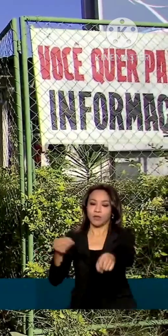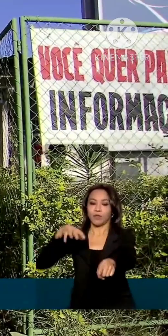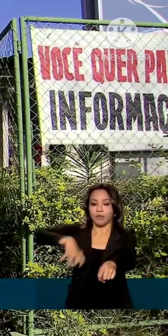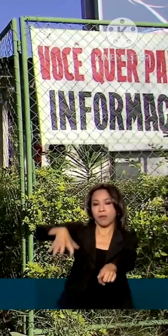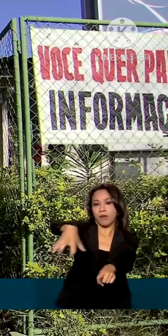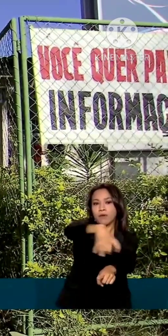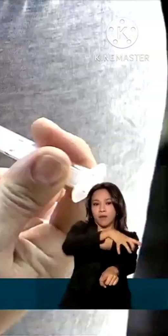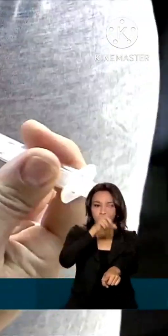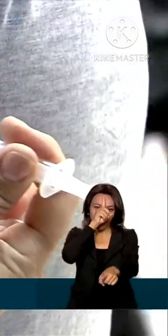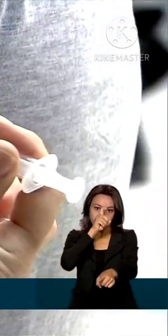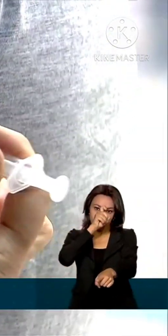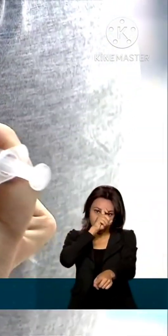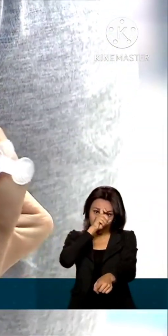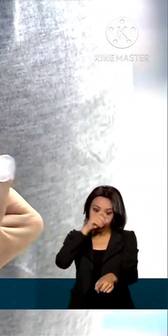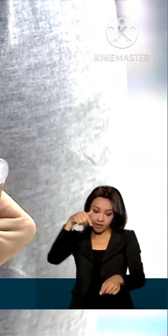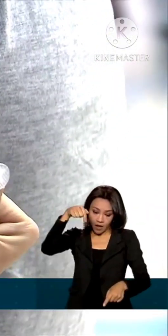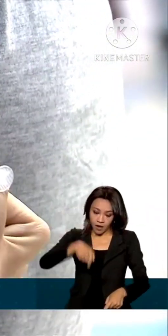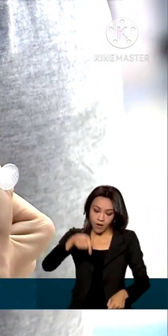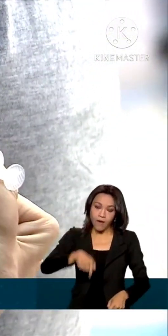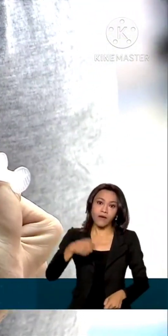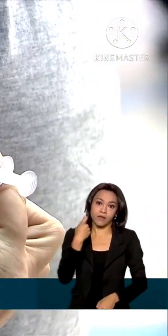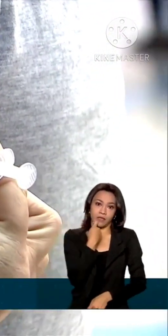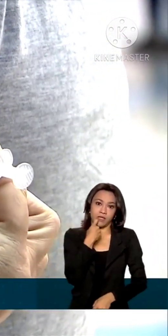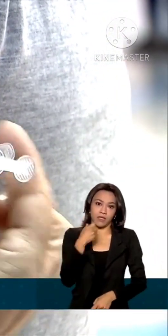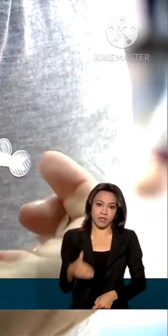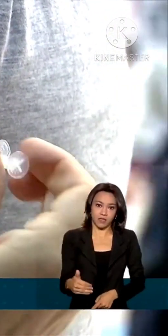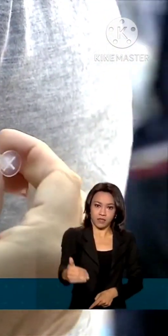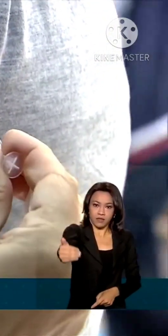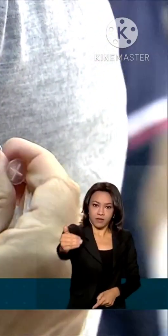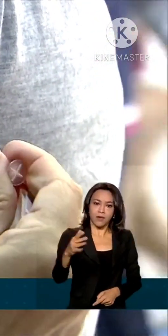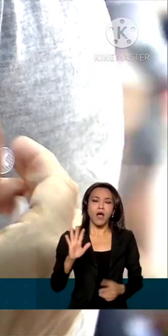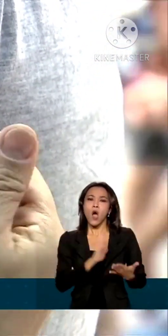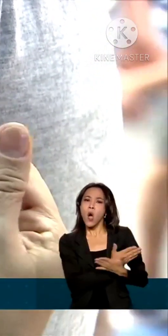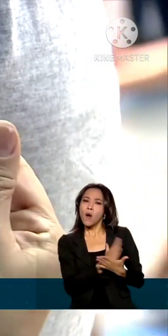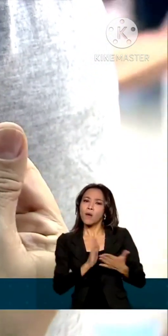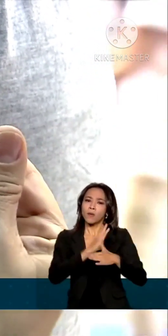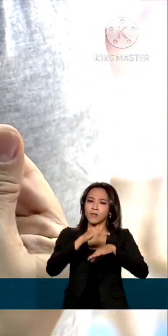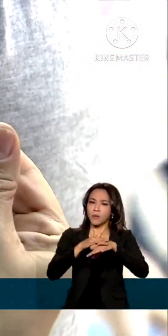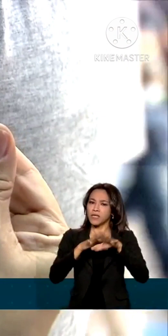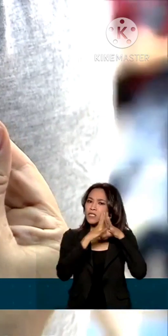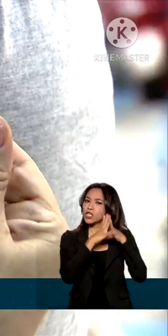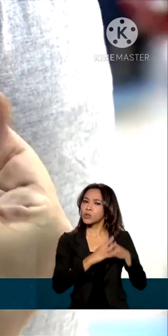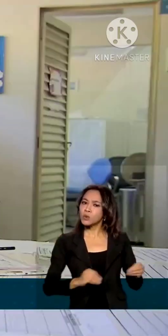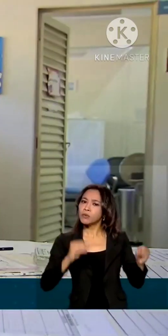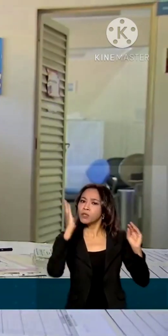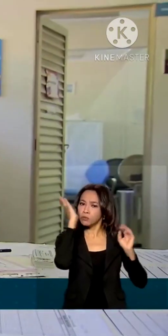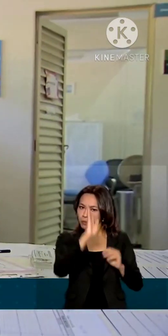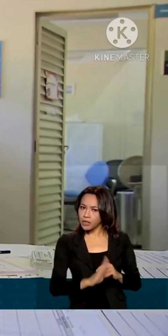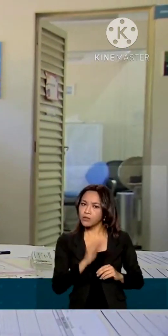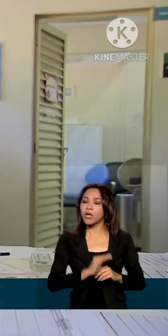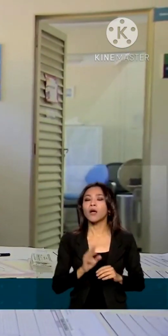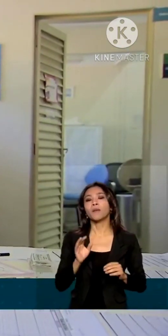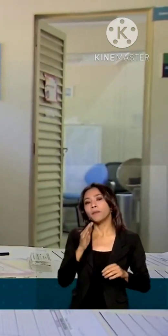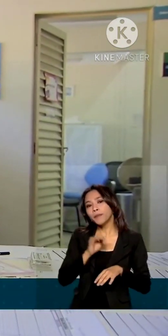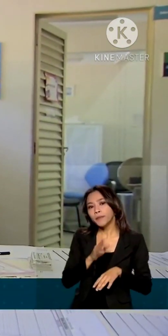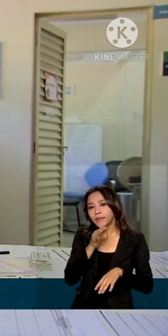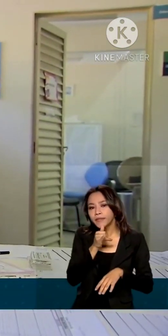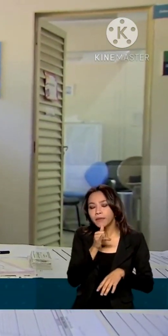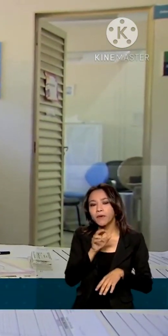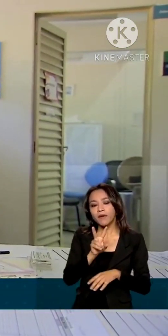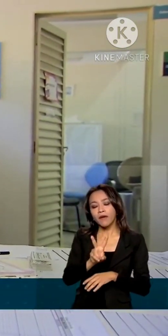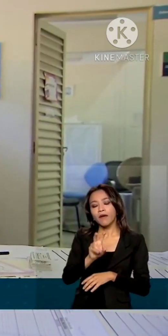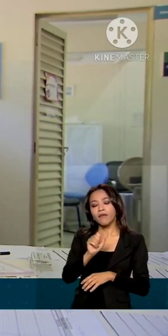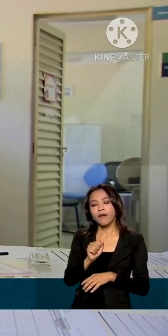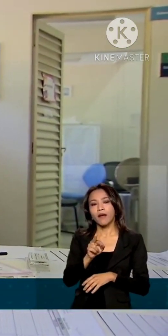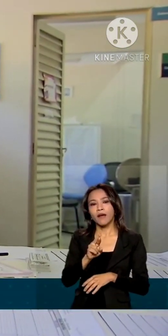partir desta sexta-feira algumas doenças já estão até radicados no país como a varíola manter a